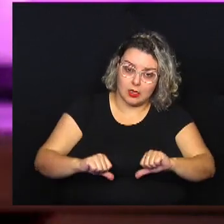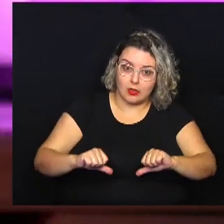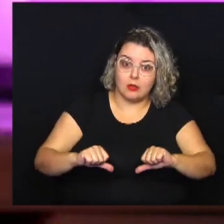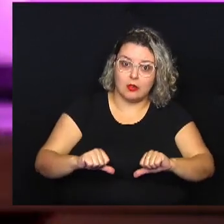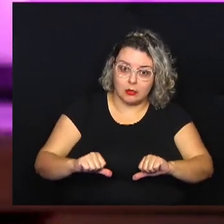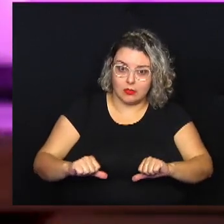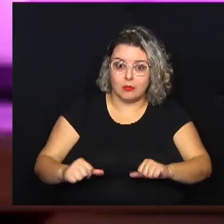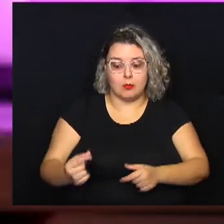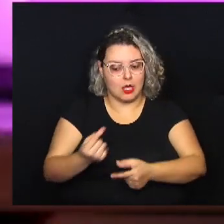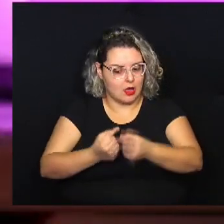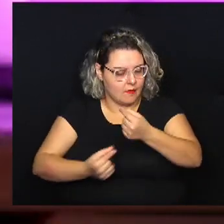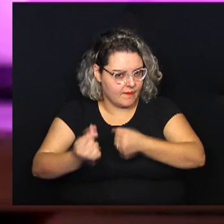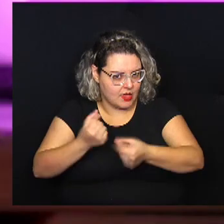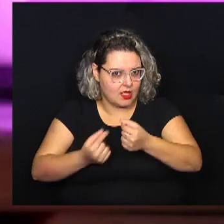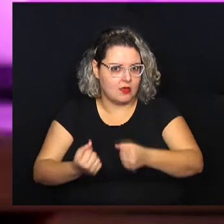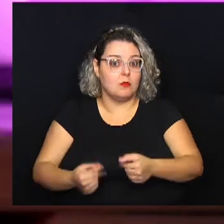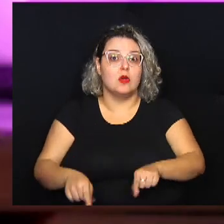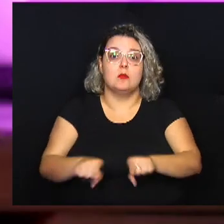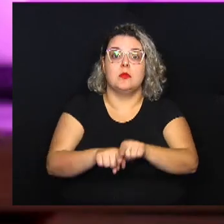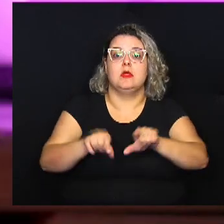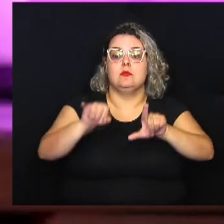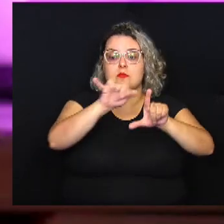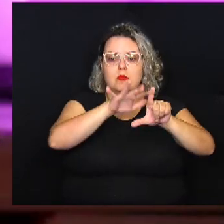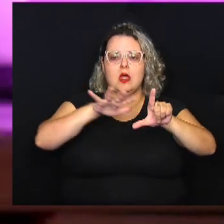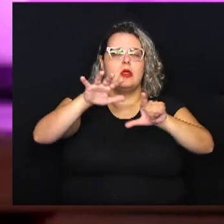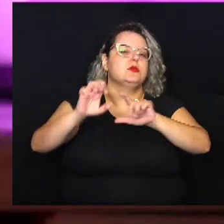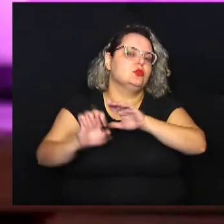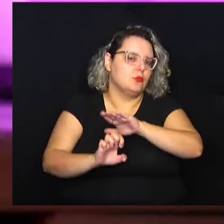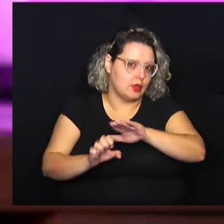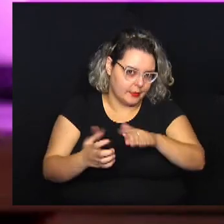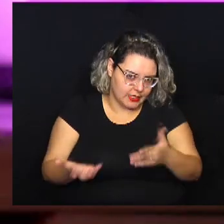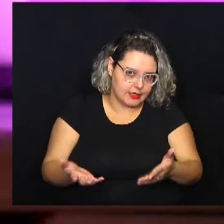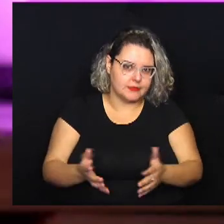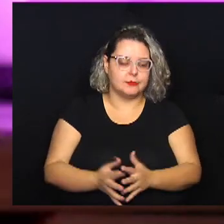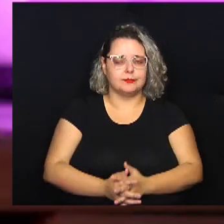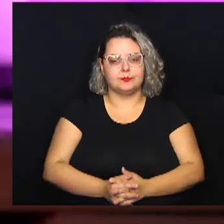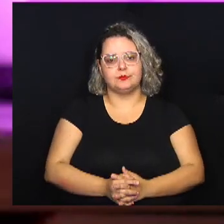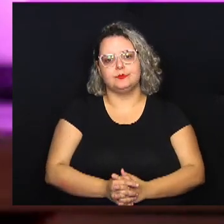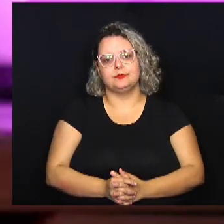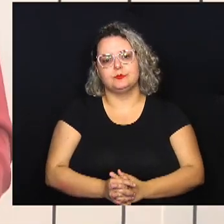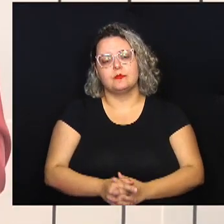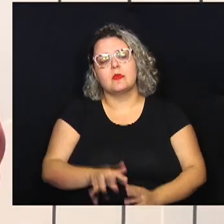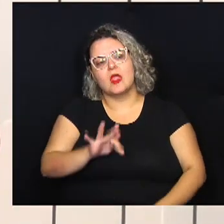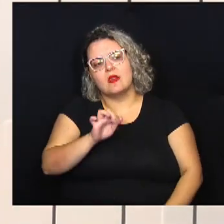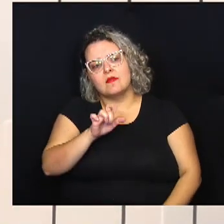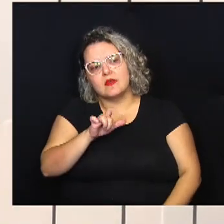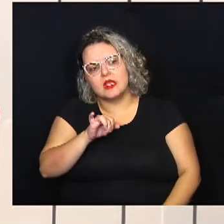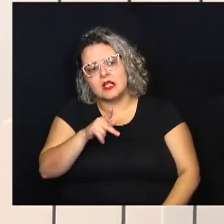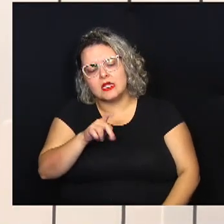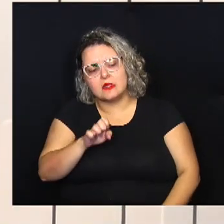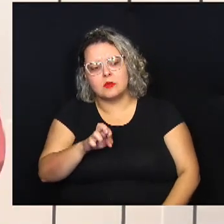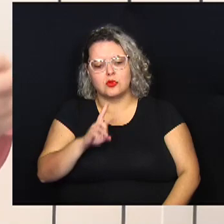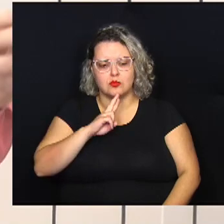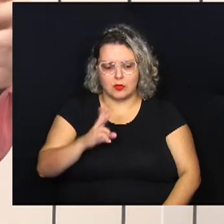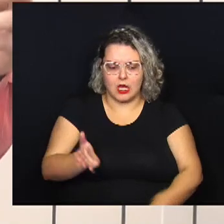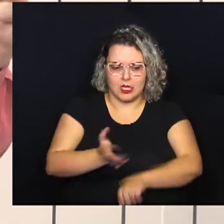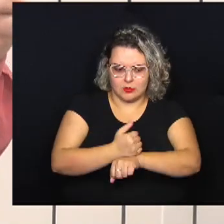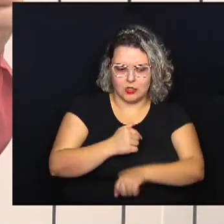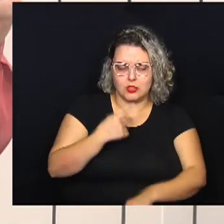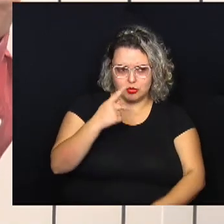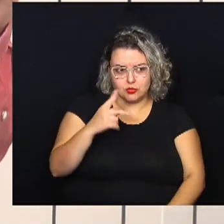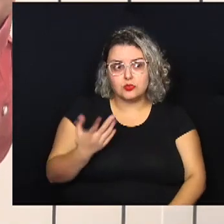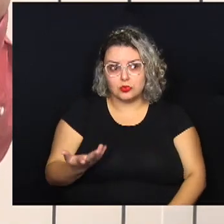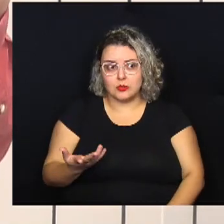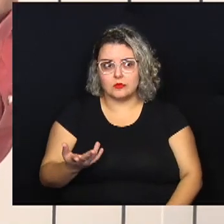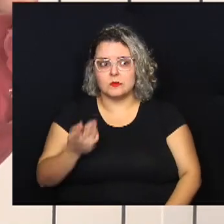tanto financeira como de imagem de uma empresa. E, Felipe, numa resposta anterior sua,